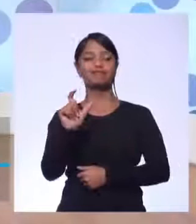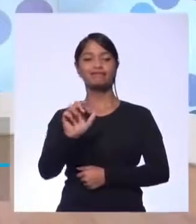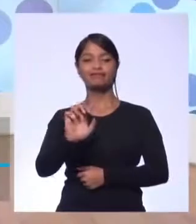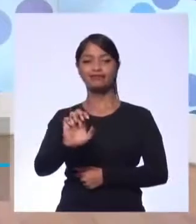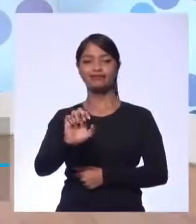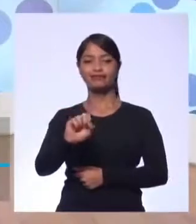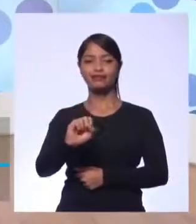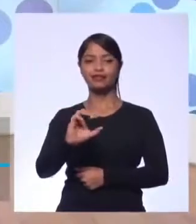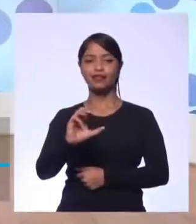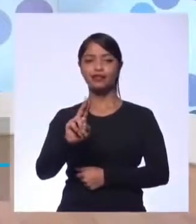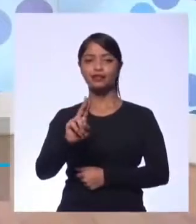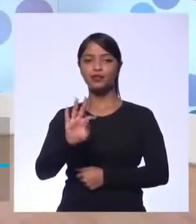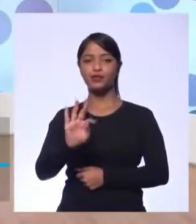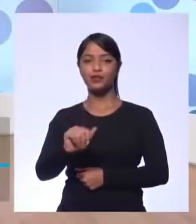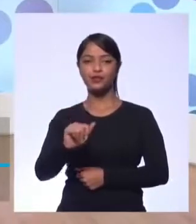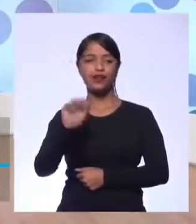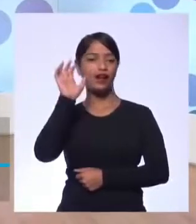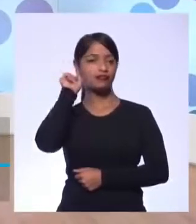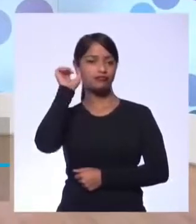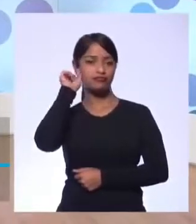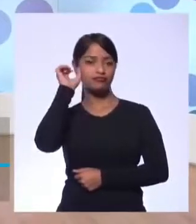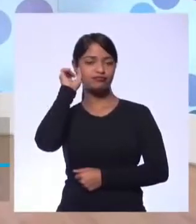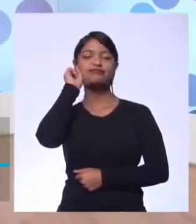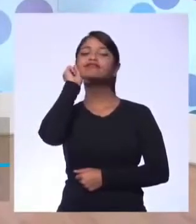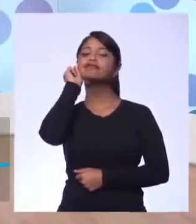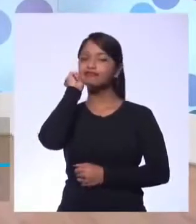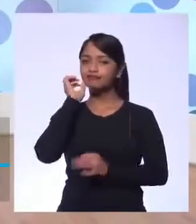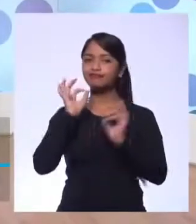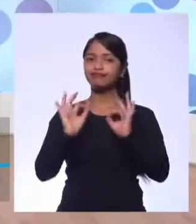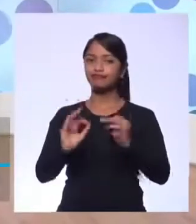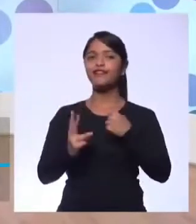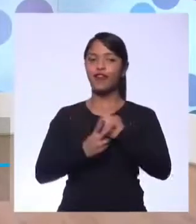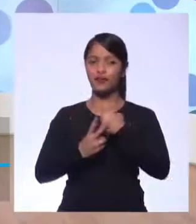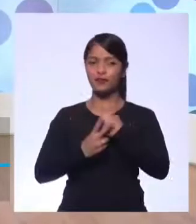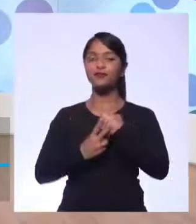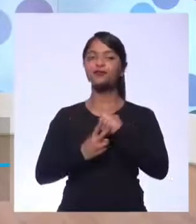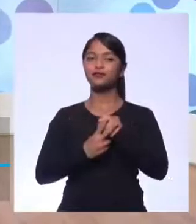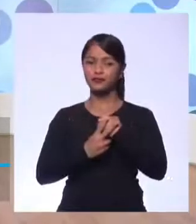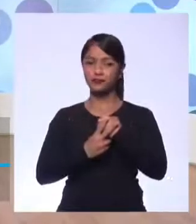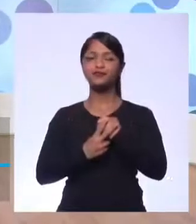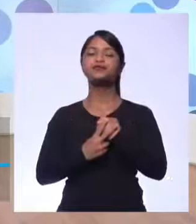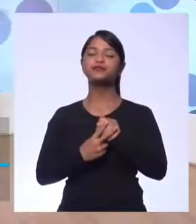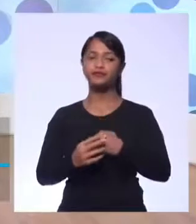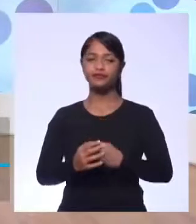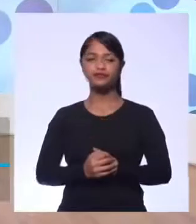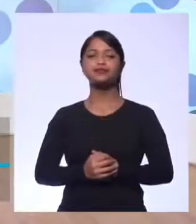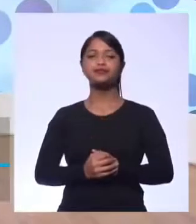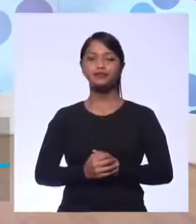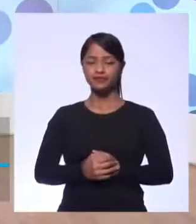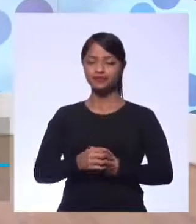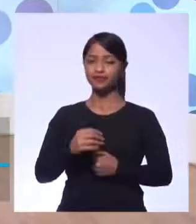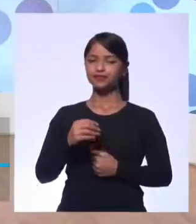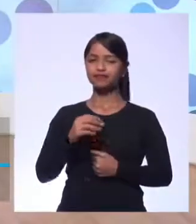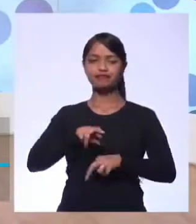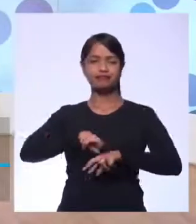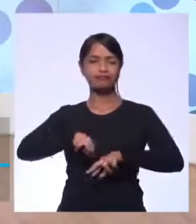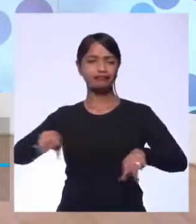meu chat aqui, deixa eu ver. Tem escuta, Mônica. Eles estão colocando que o verbo é escuta. Brian, Júlia, começaram.